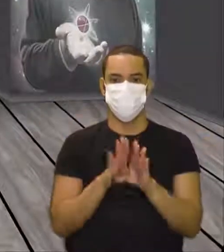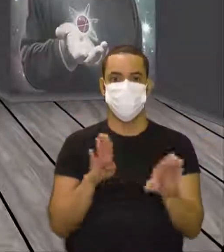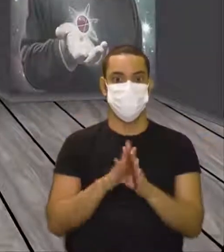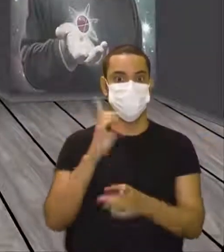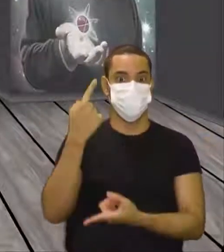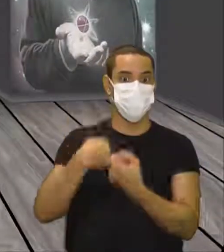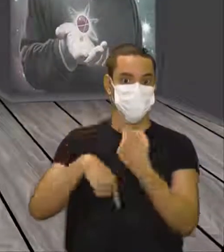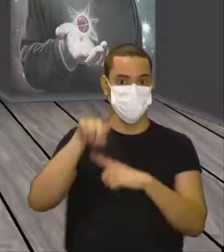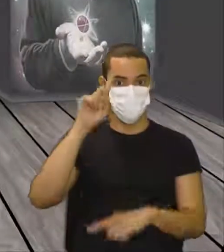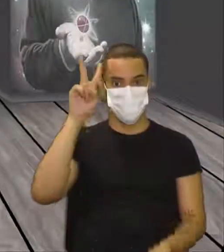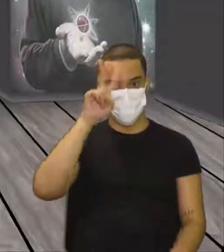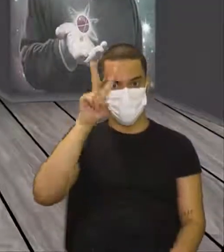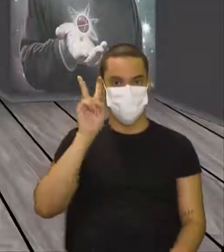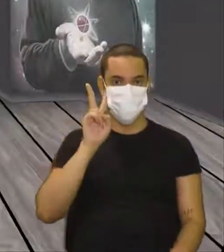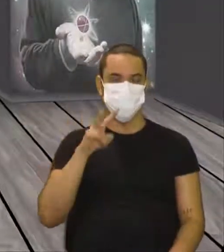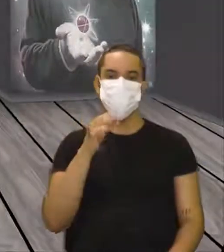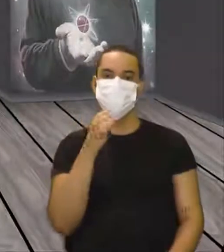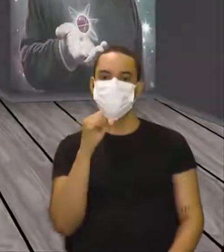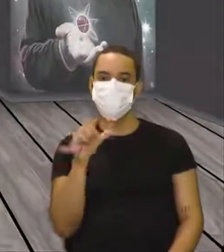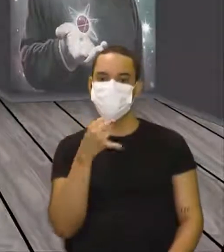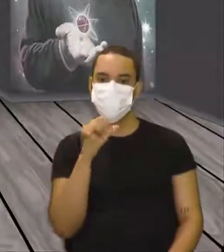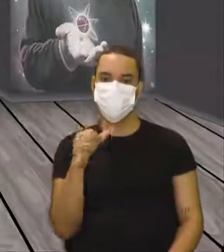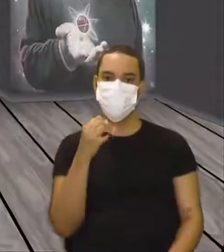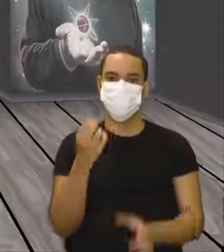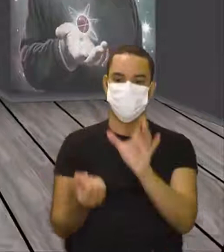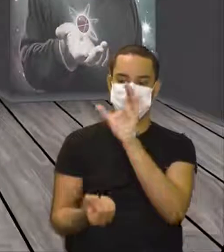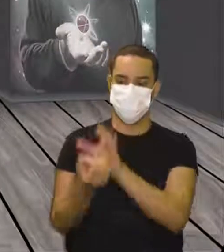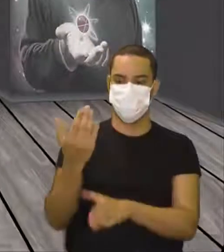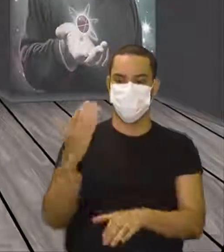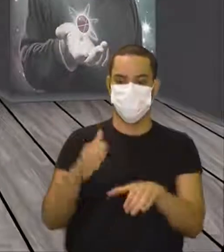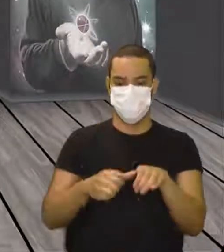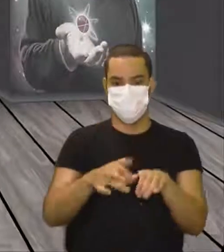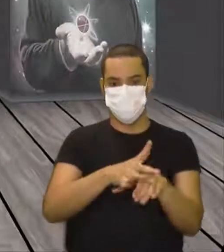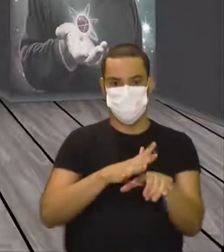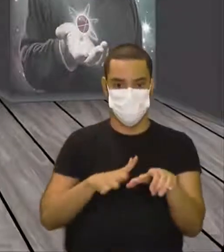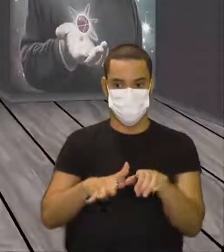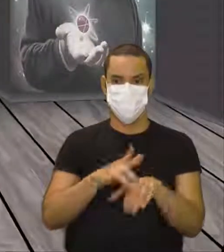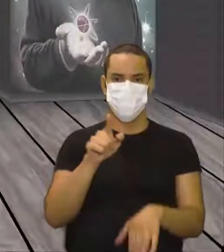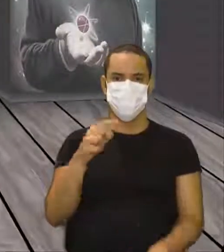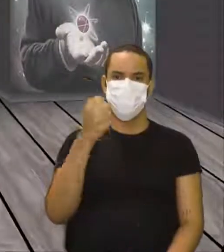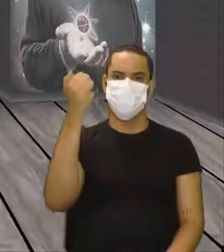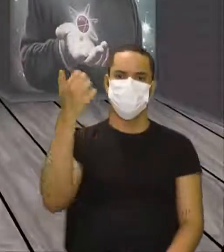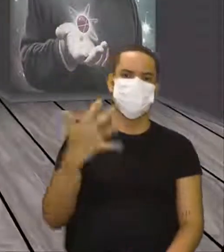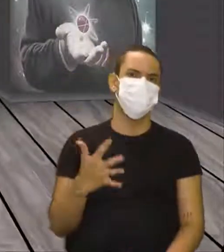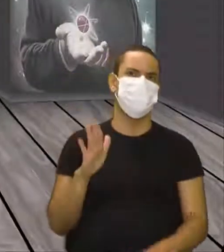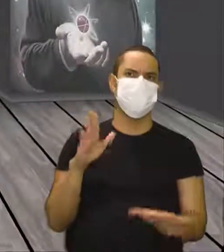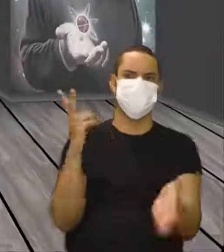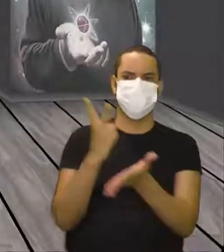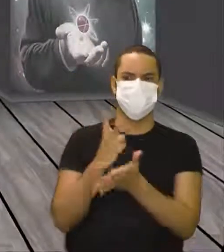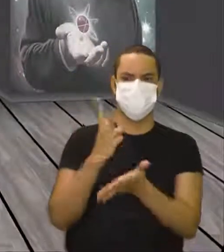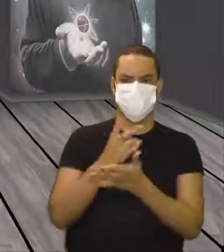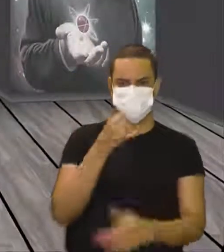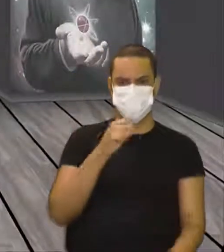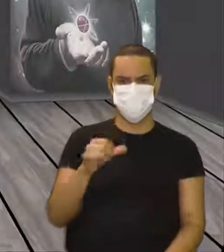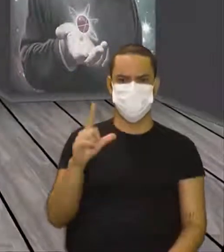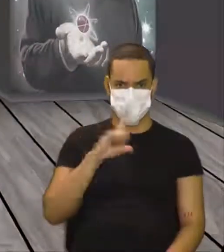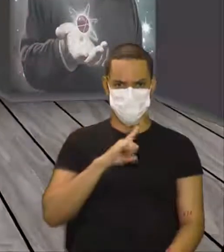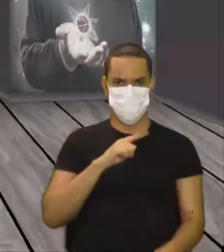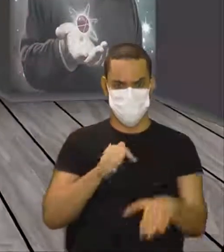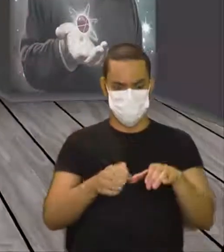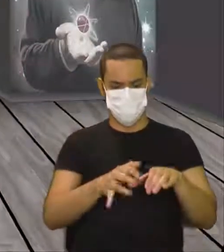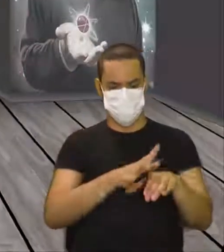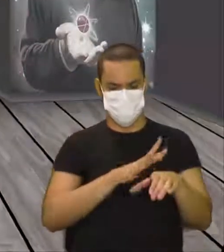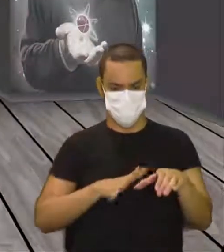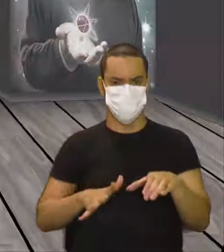a gente viu? Eletricidade gera campo. Aí você fala, mas toda vez que passa energia gera um campo magnético? Gera um